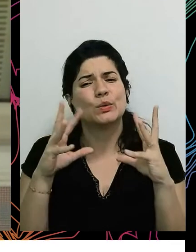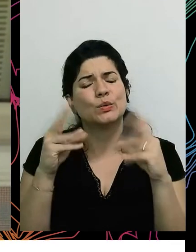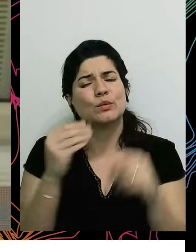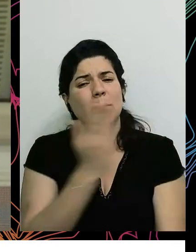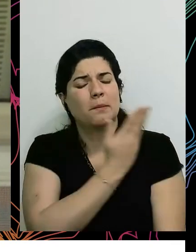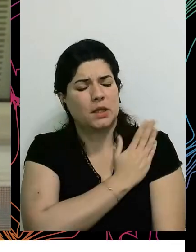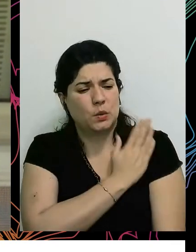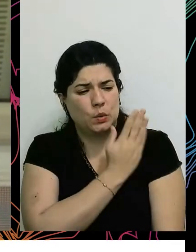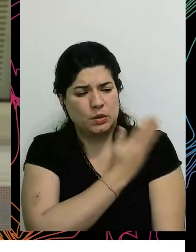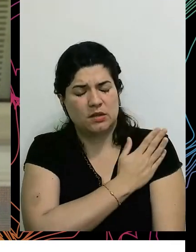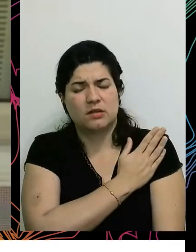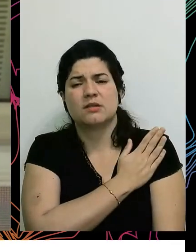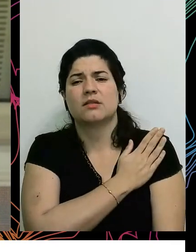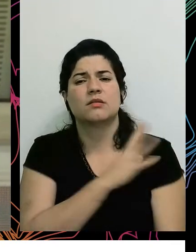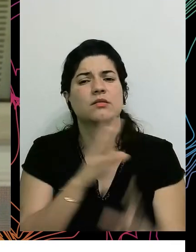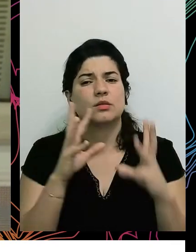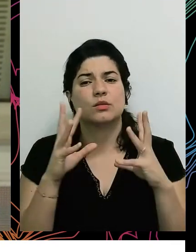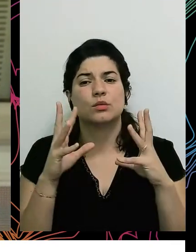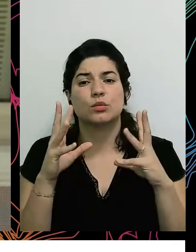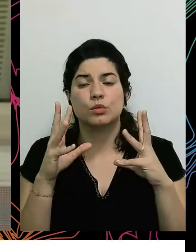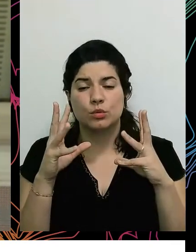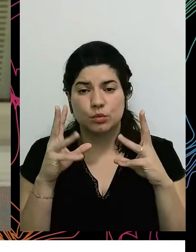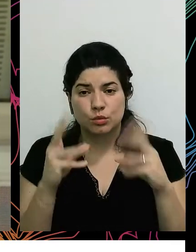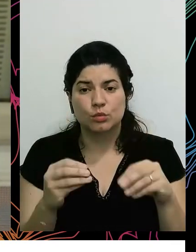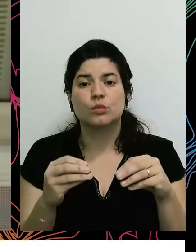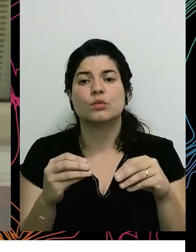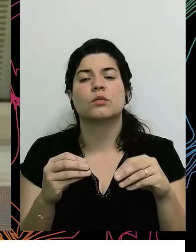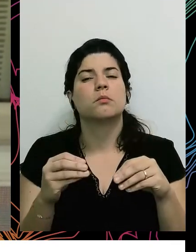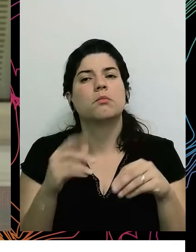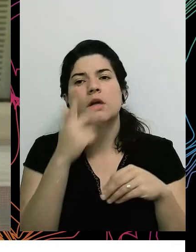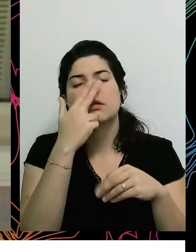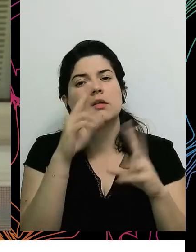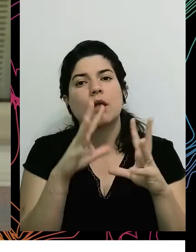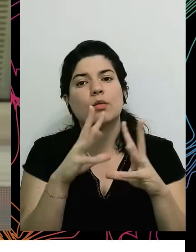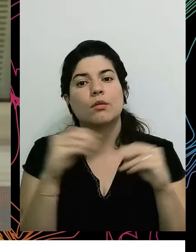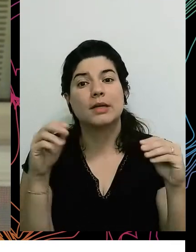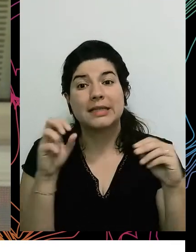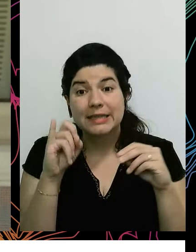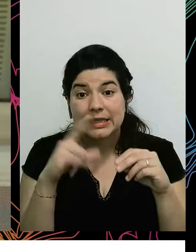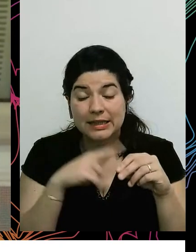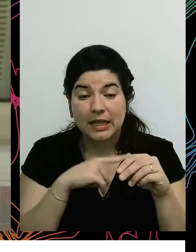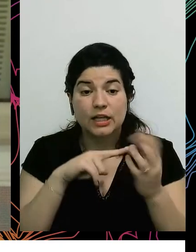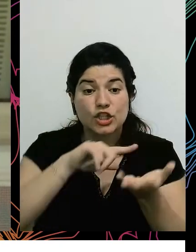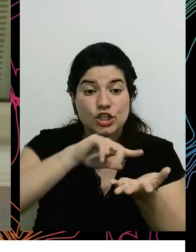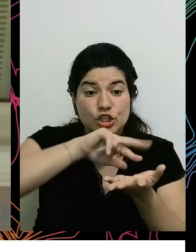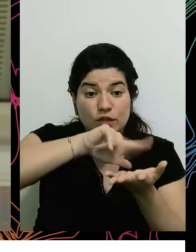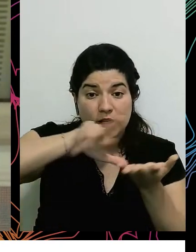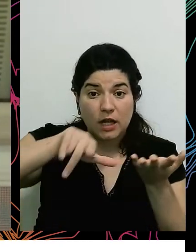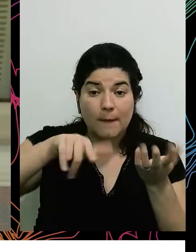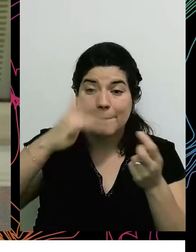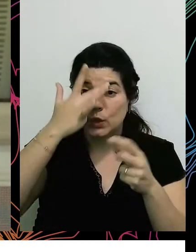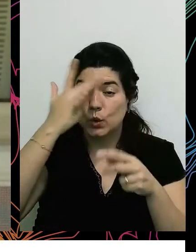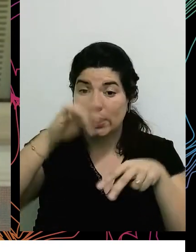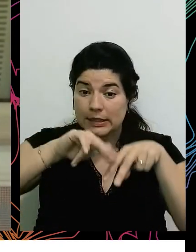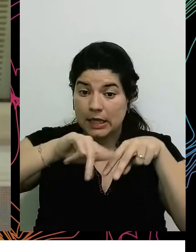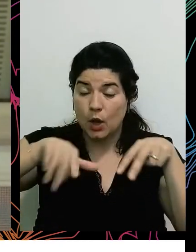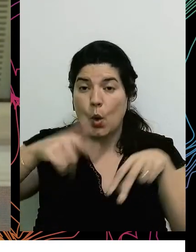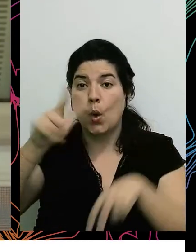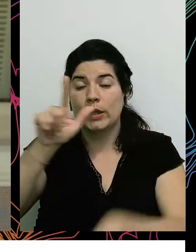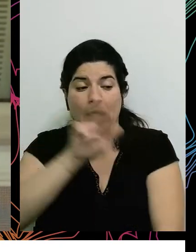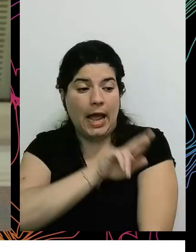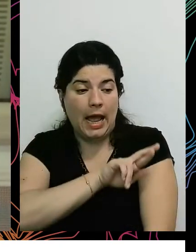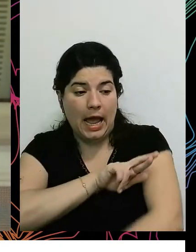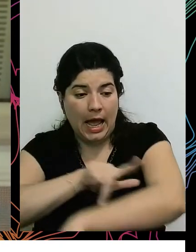todo ese jeito, some cuando ten diversidad de género, cuando ten personas de otra raza, de edad,